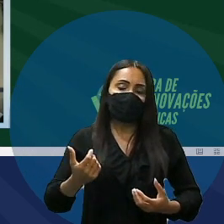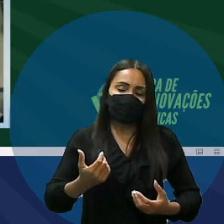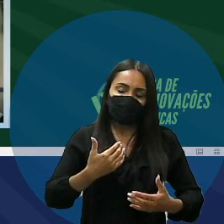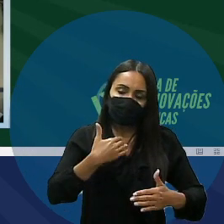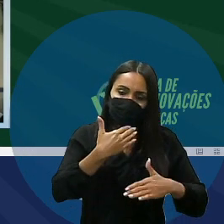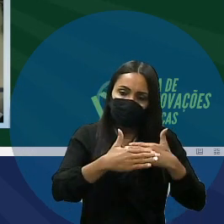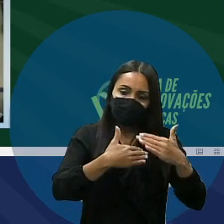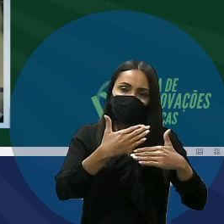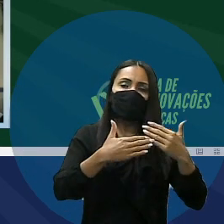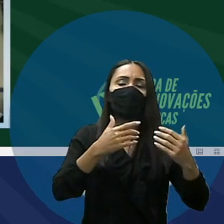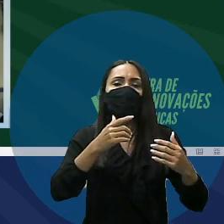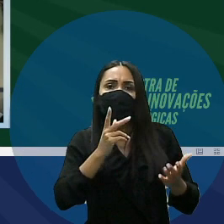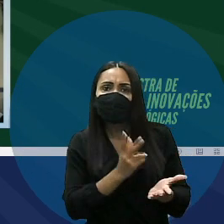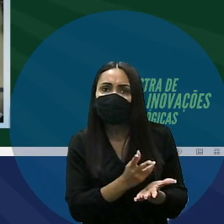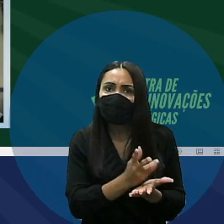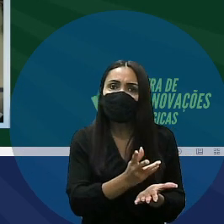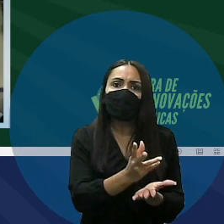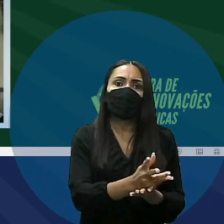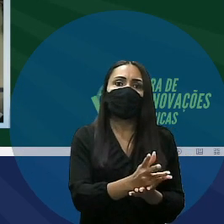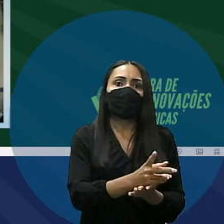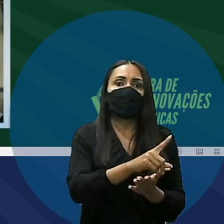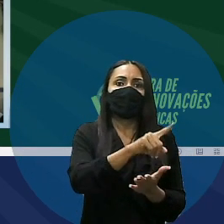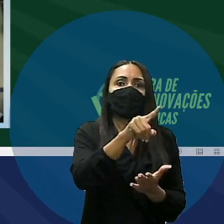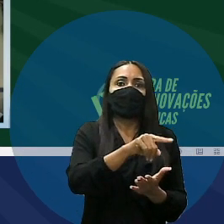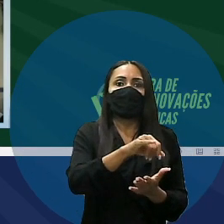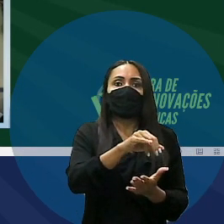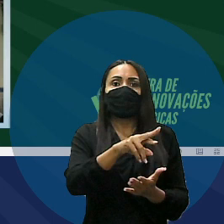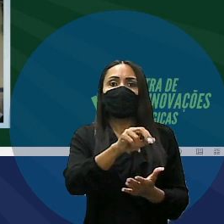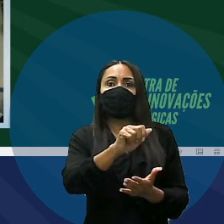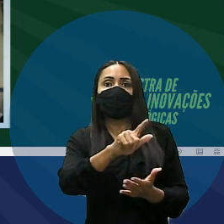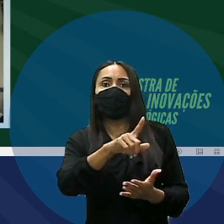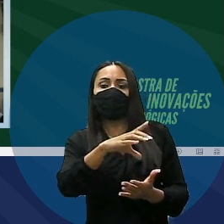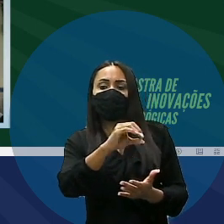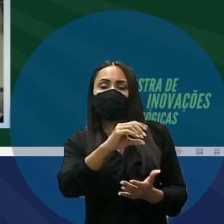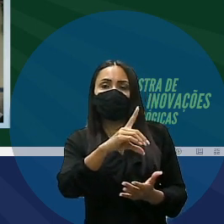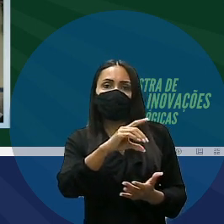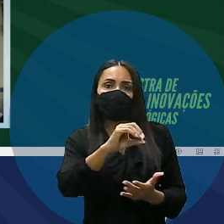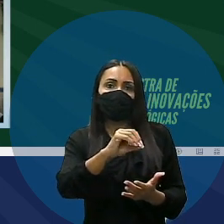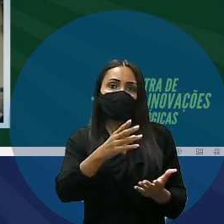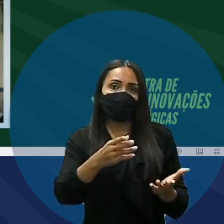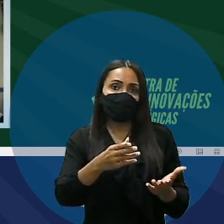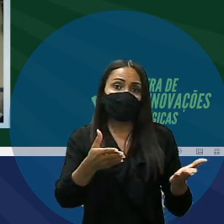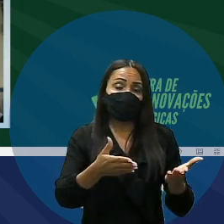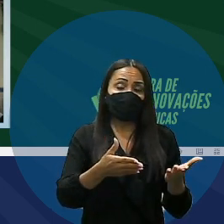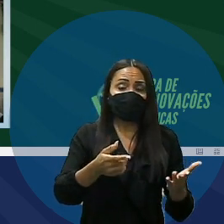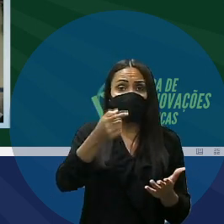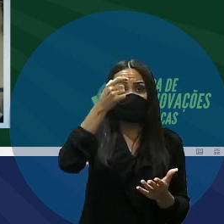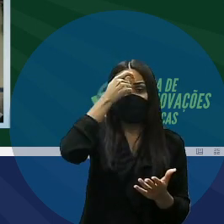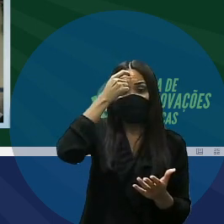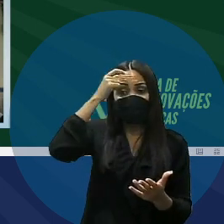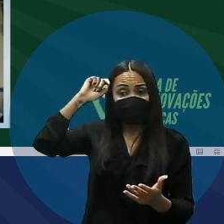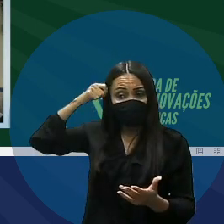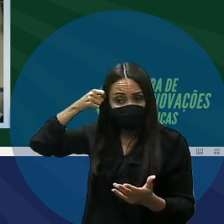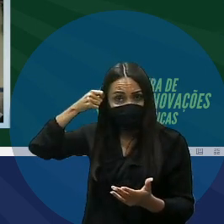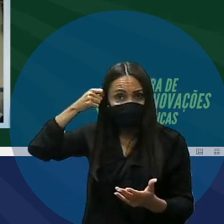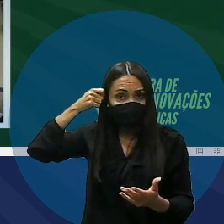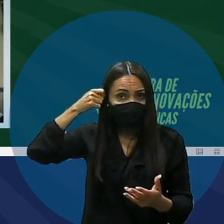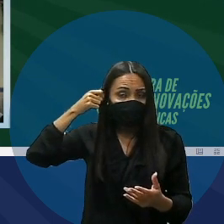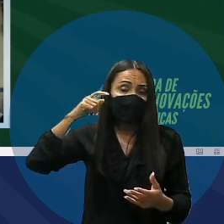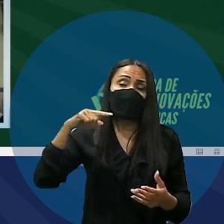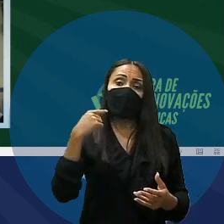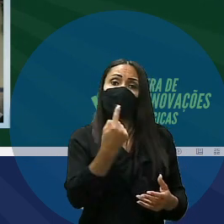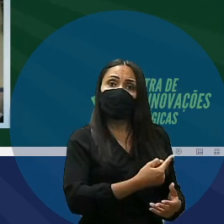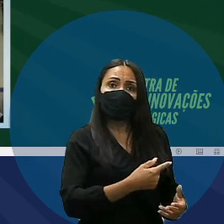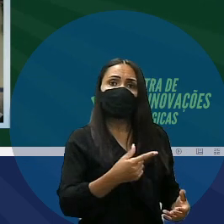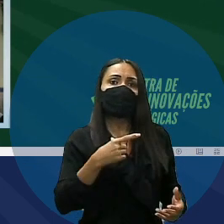toda vez que a gente precisa fazer algo voltado para a cultura, como estamos fazendo agora para o Dia da Consciência Negra, imediatamente a gente tem